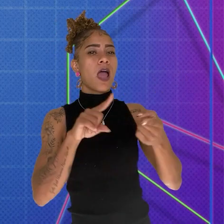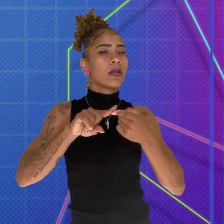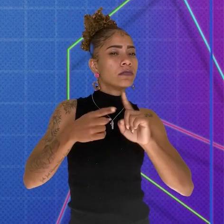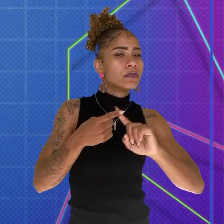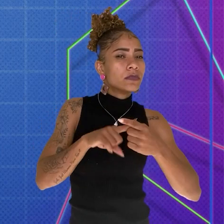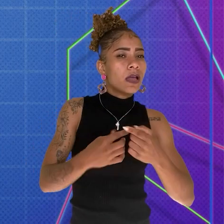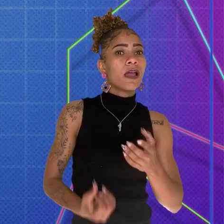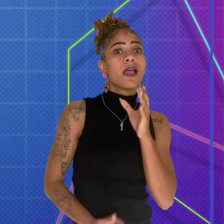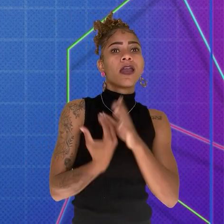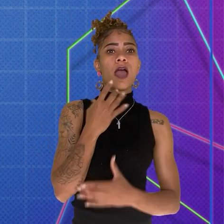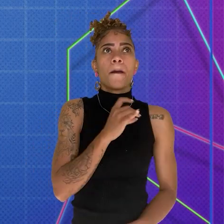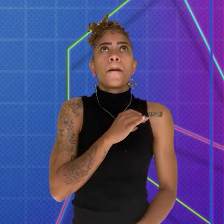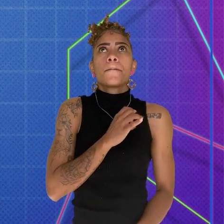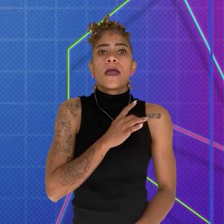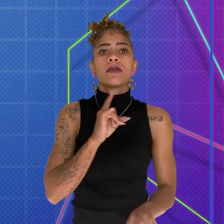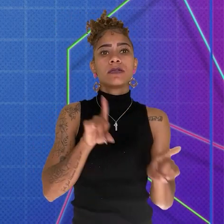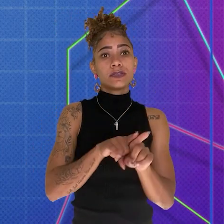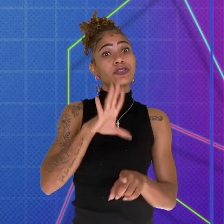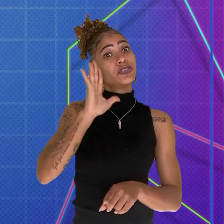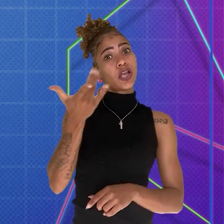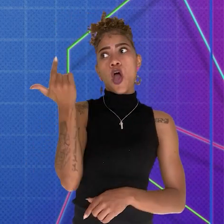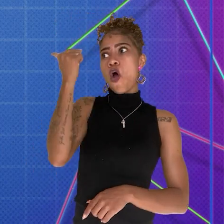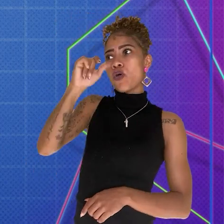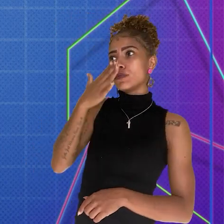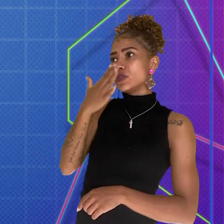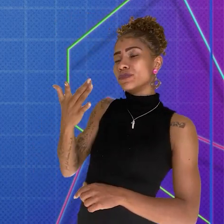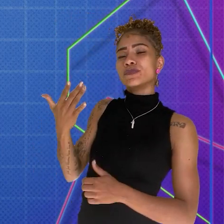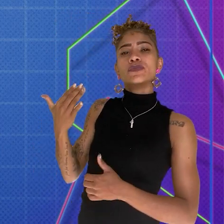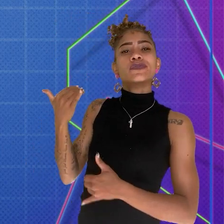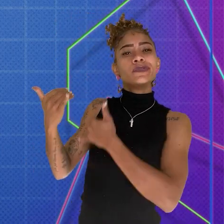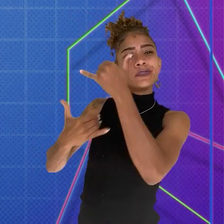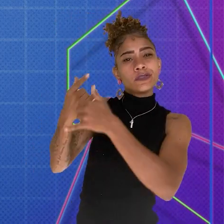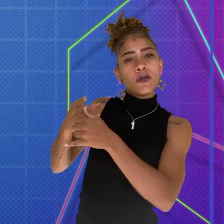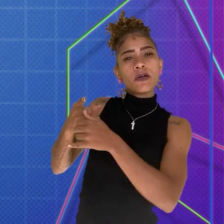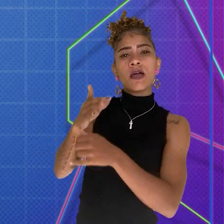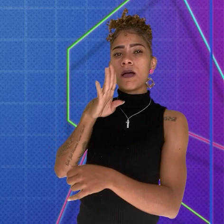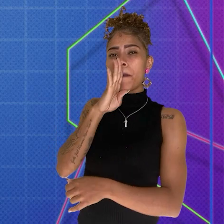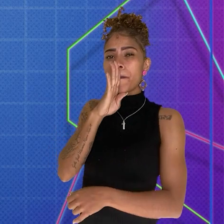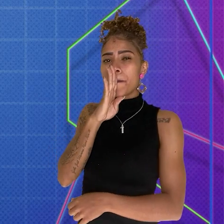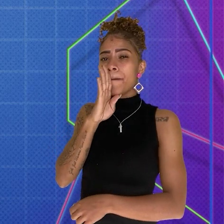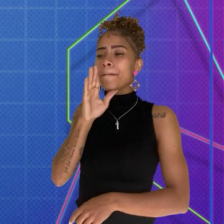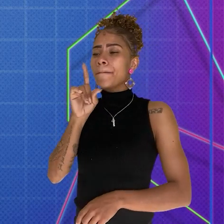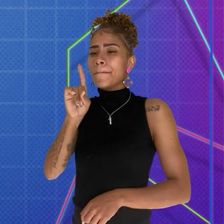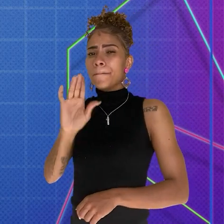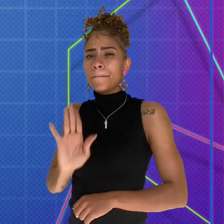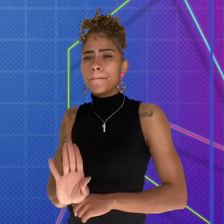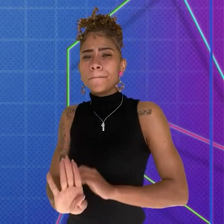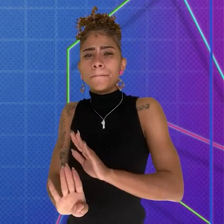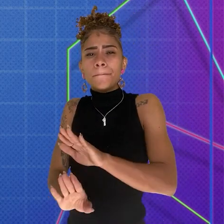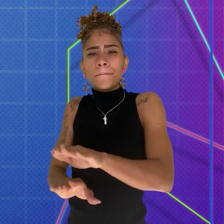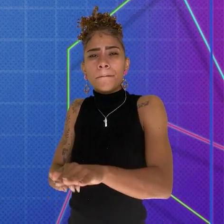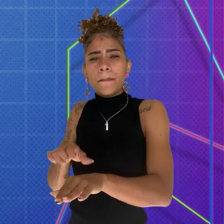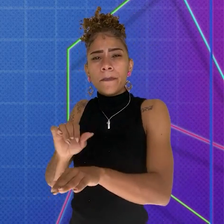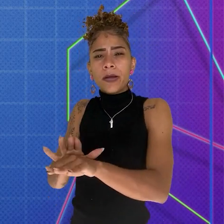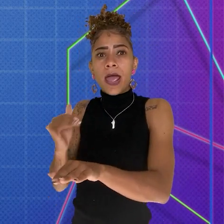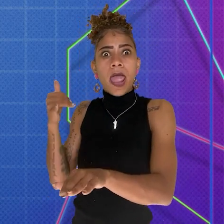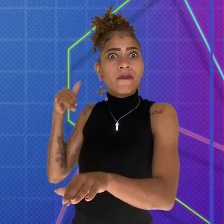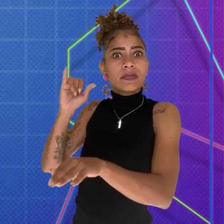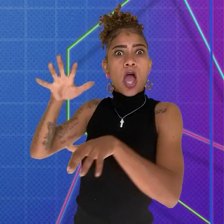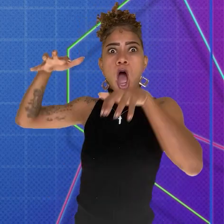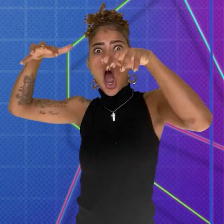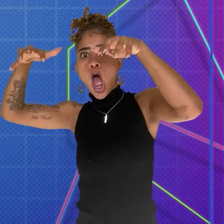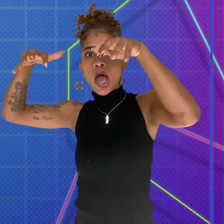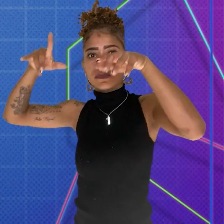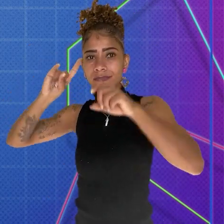inimigos e criar tensão e suspense, enquanto em Alien Isolation, o jogador precisa mover-se silenciosamente para evitar ser detectado